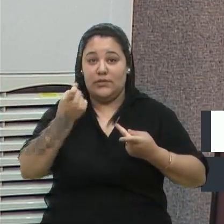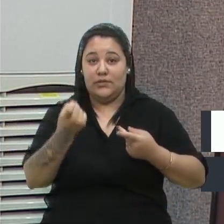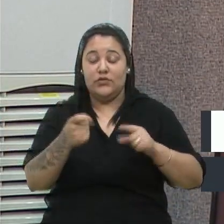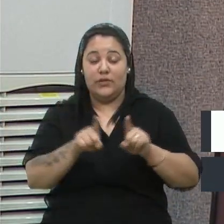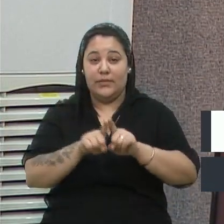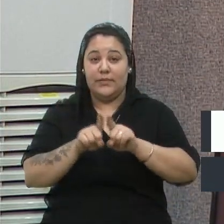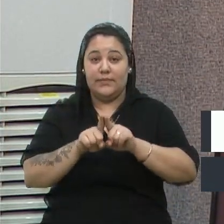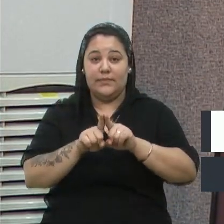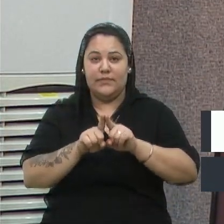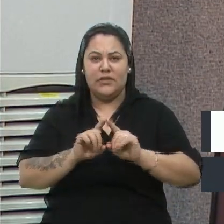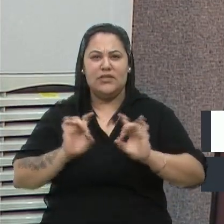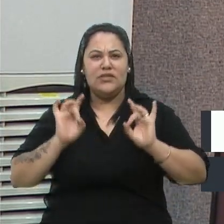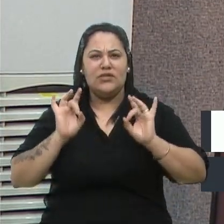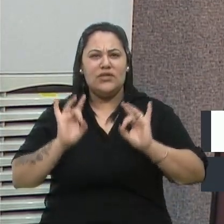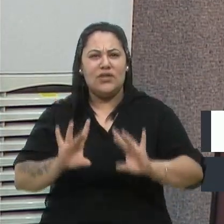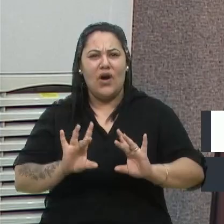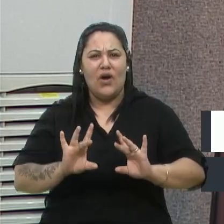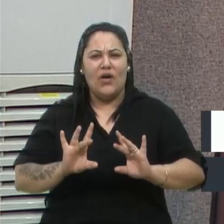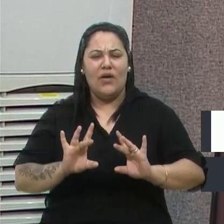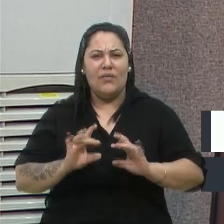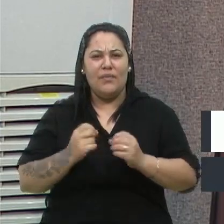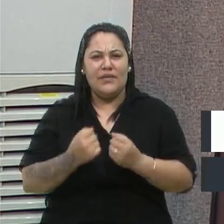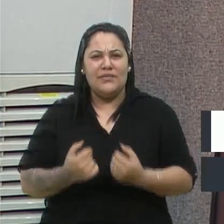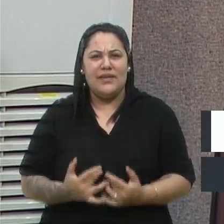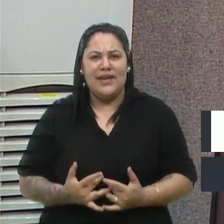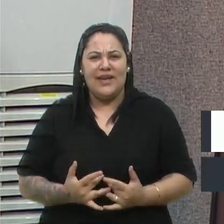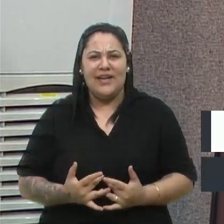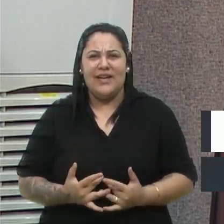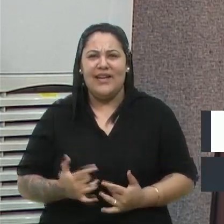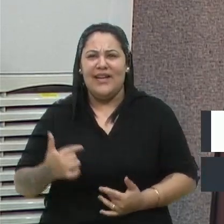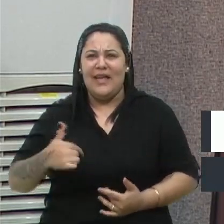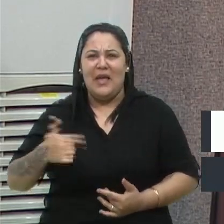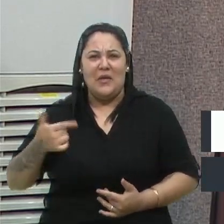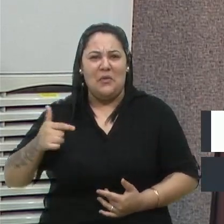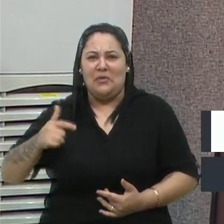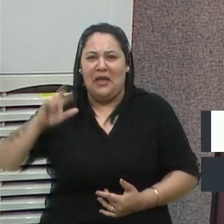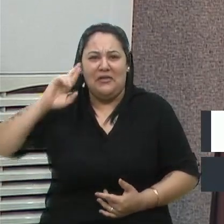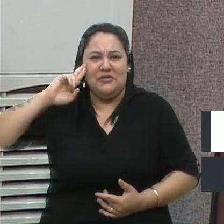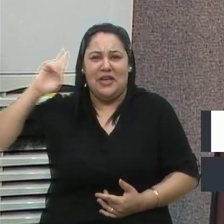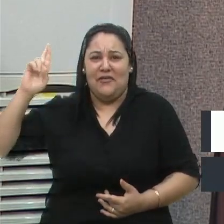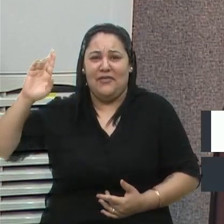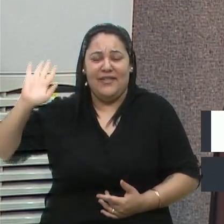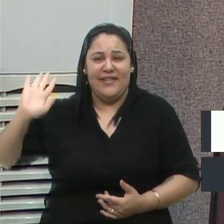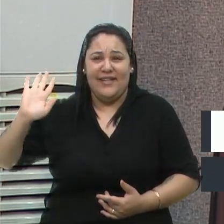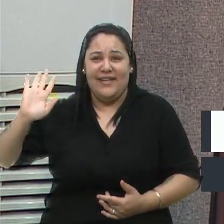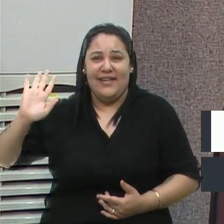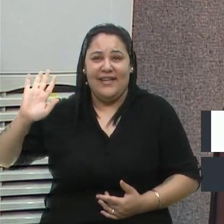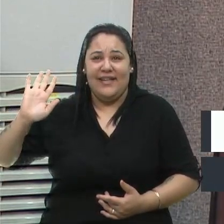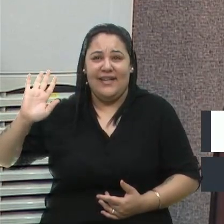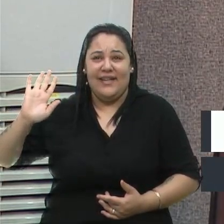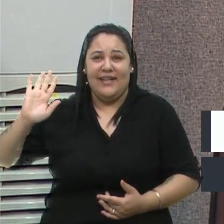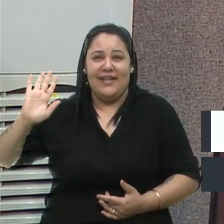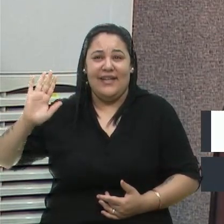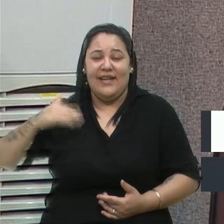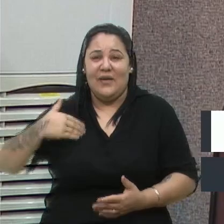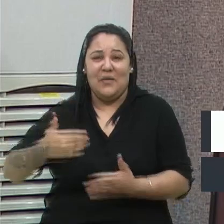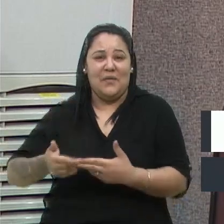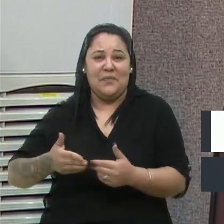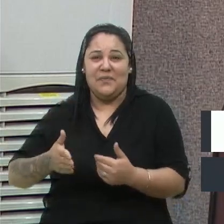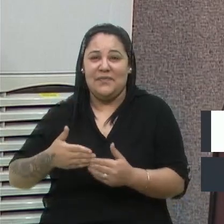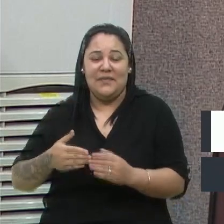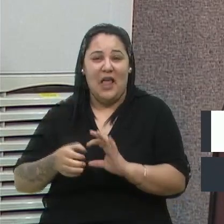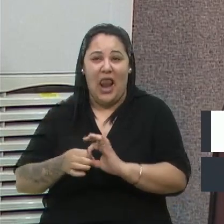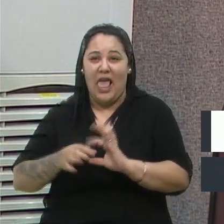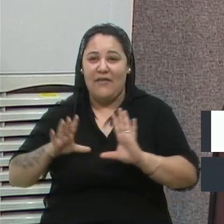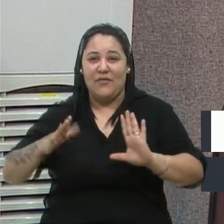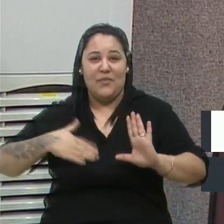E só para constar aqui, eu não tenho chefe, eu sou independente, meu mandato é muito sério, propostas para Caxias, como o